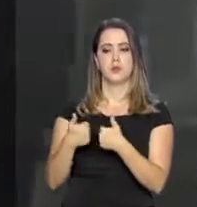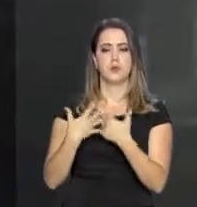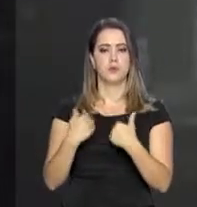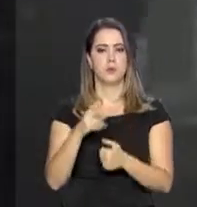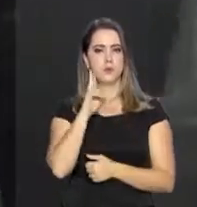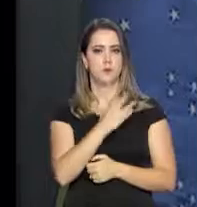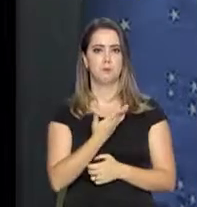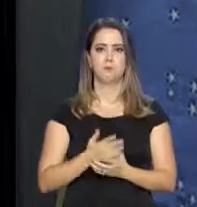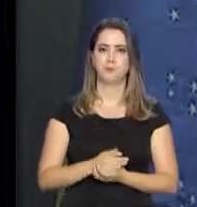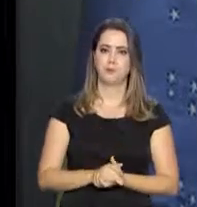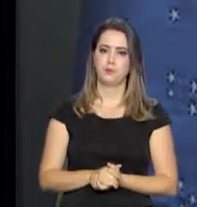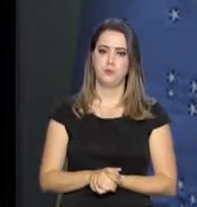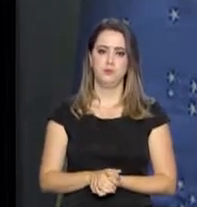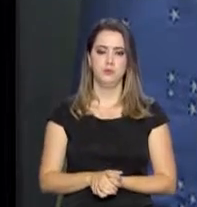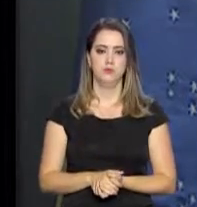ouvir.